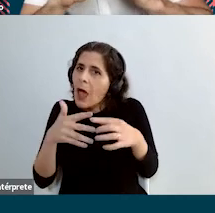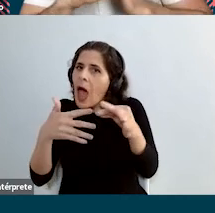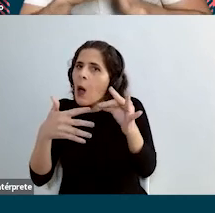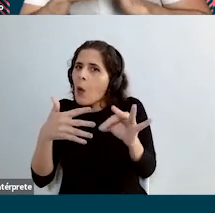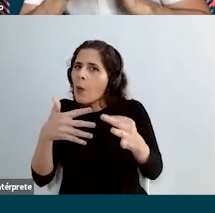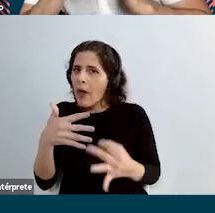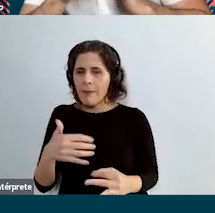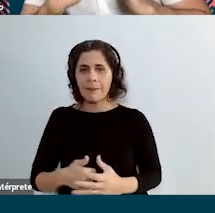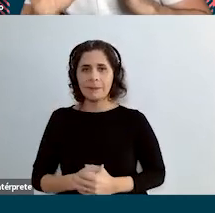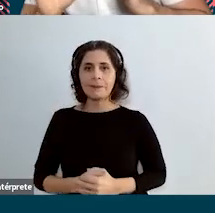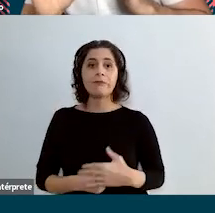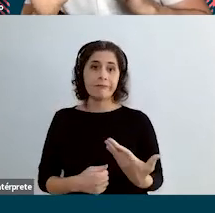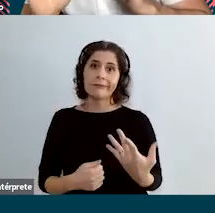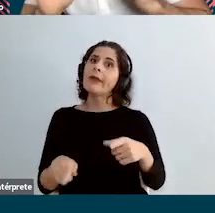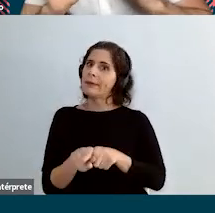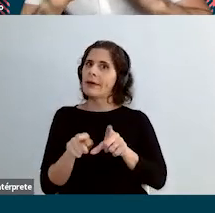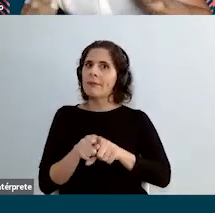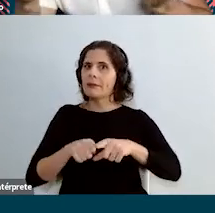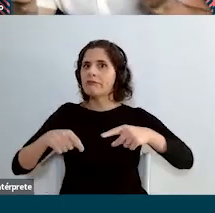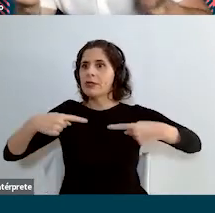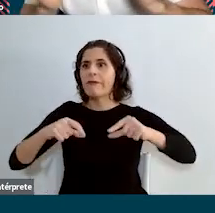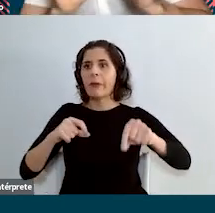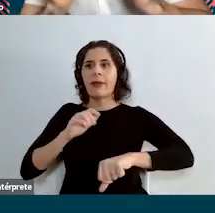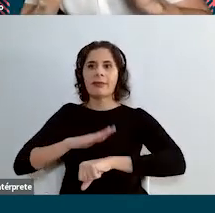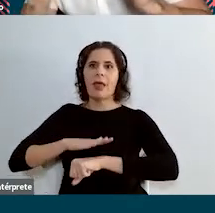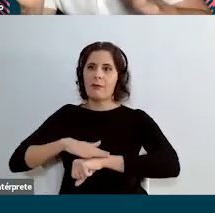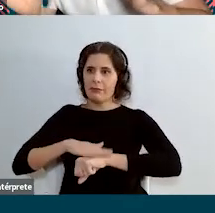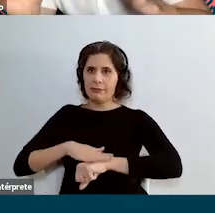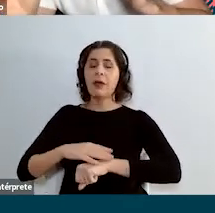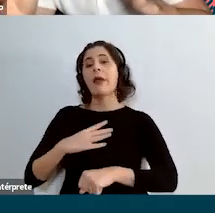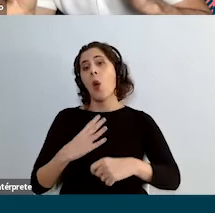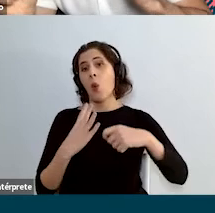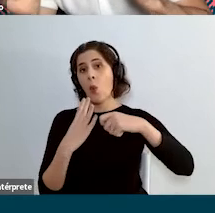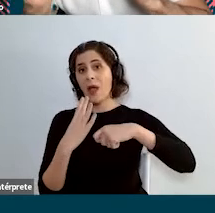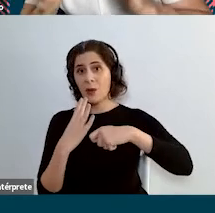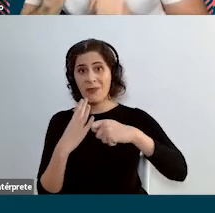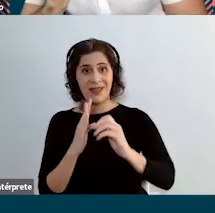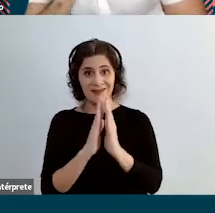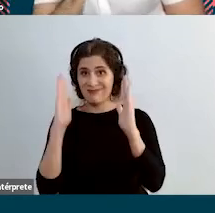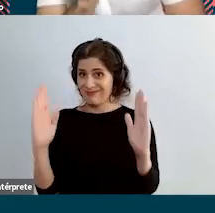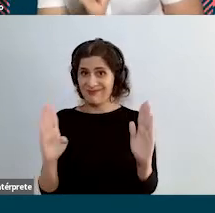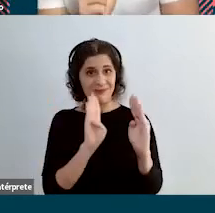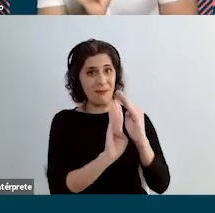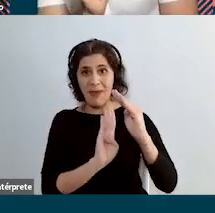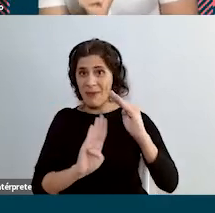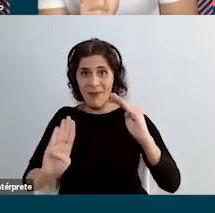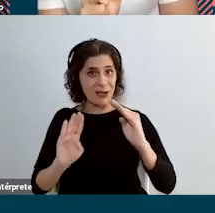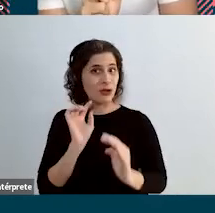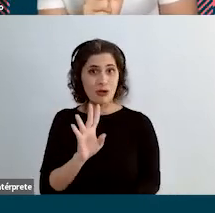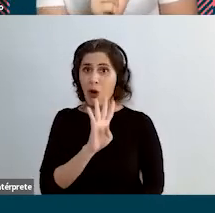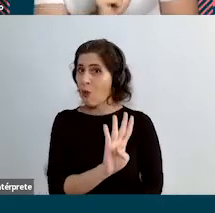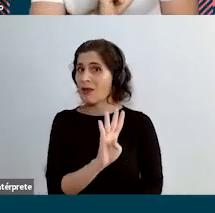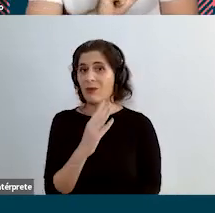No percurso. E a gente tinha o desafio aqui também do tempo. Eram 4 meses de edição. A gente precisava resolver isso logo